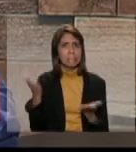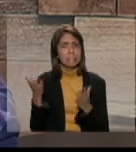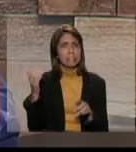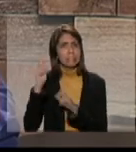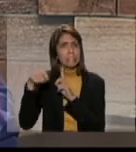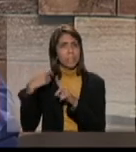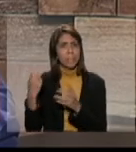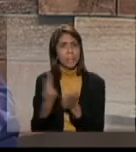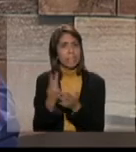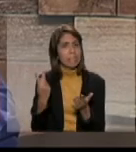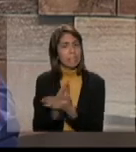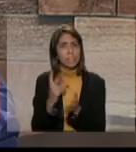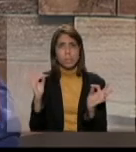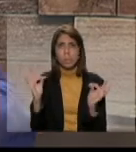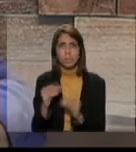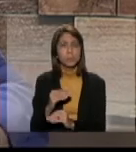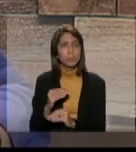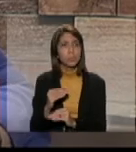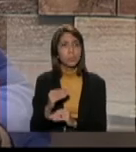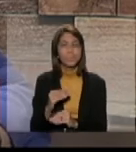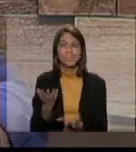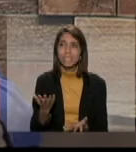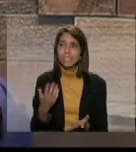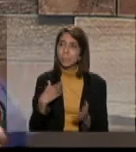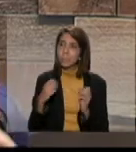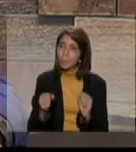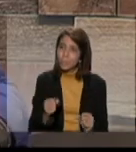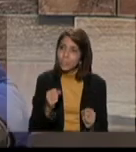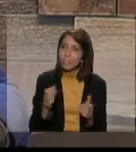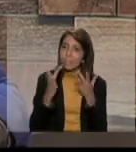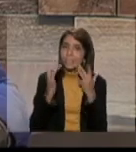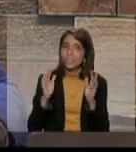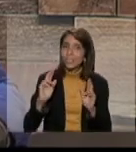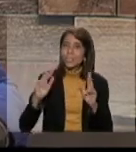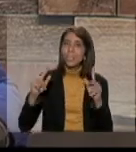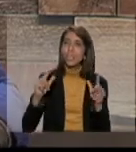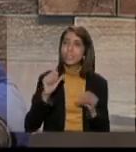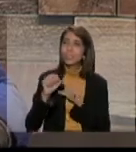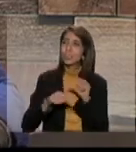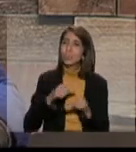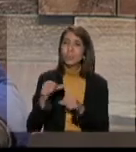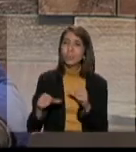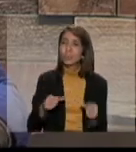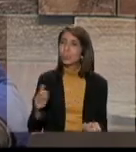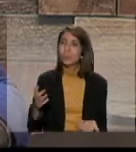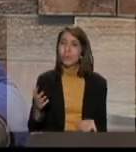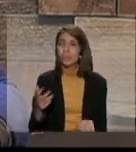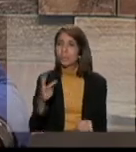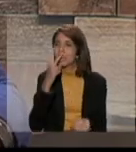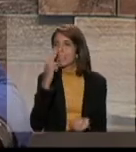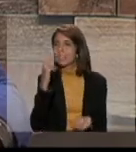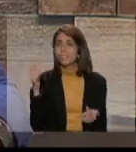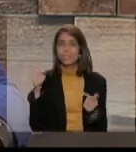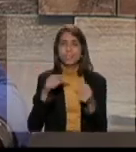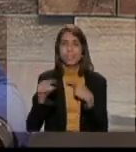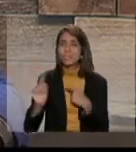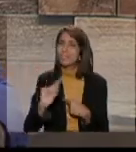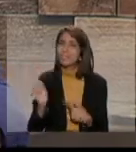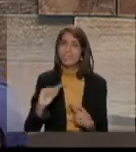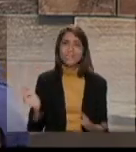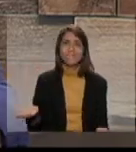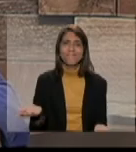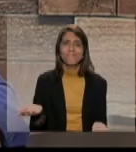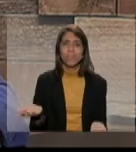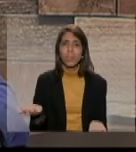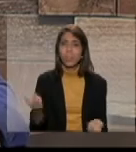naquela cena hoje que eu fiz hoje como assim n podia ter feito aquela cena daquele jeito eu fiz uma cena muito blá z e eu não